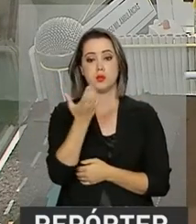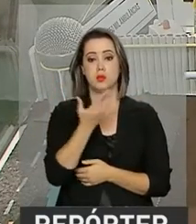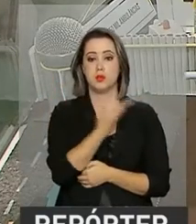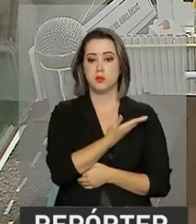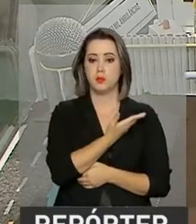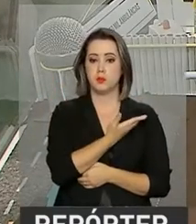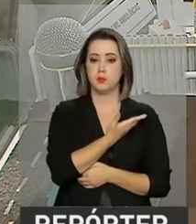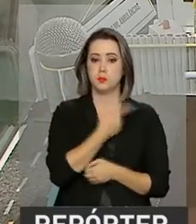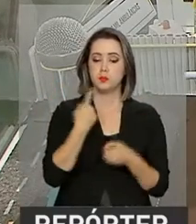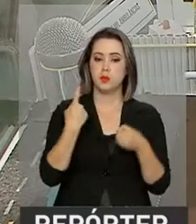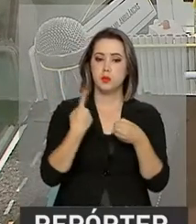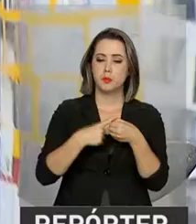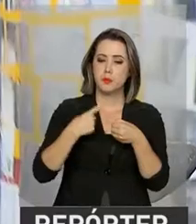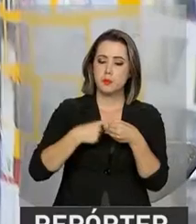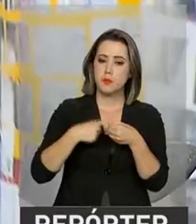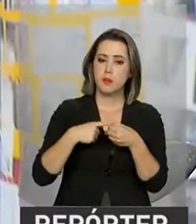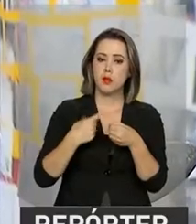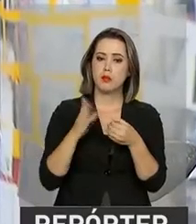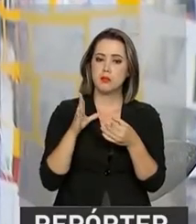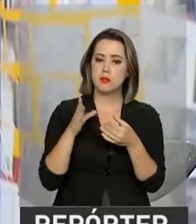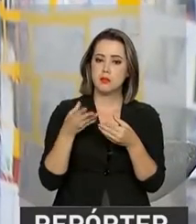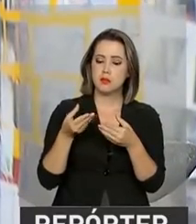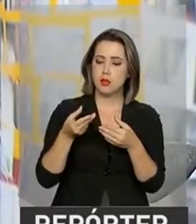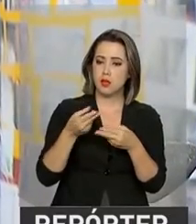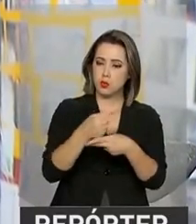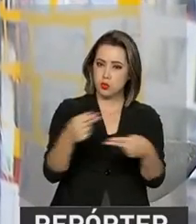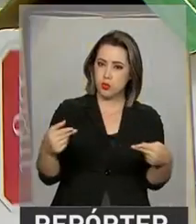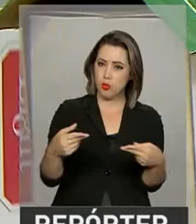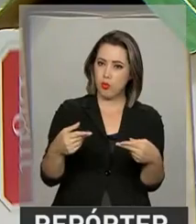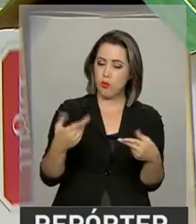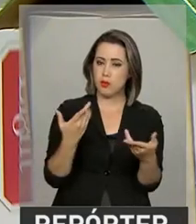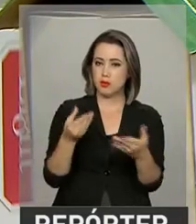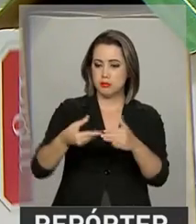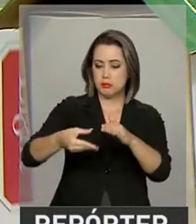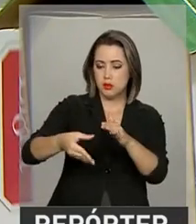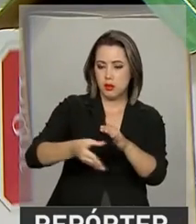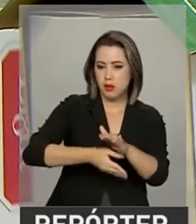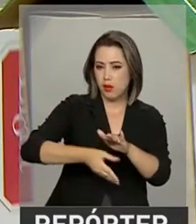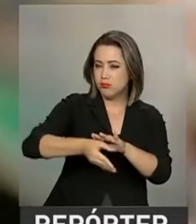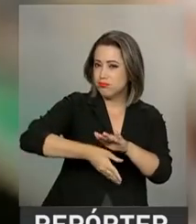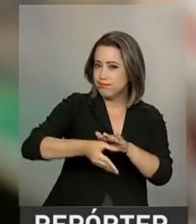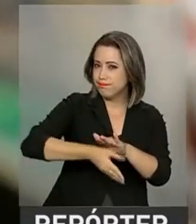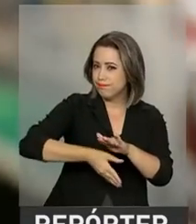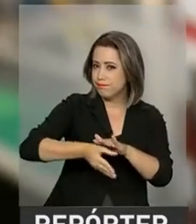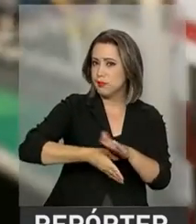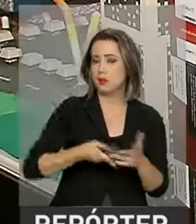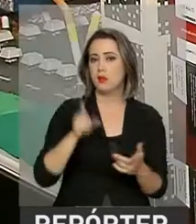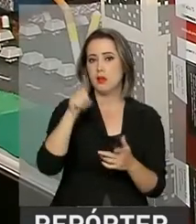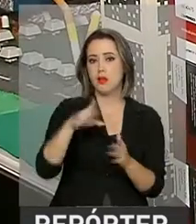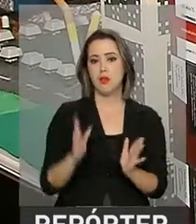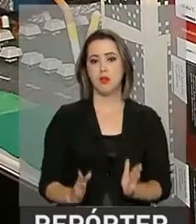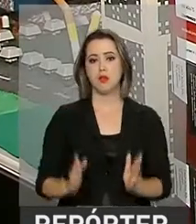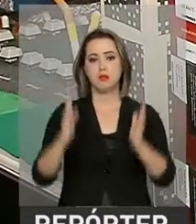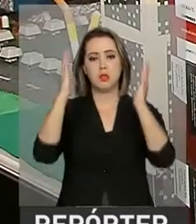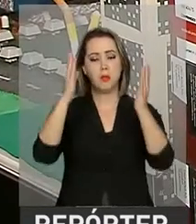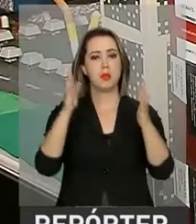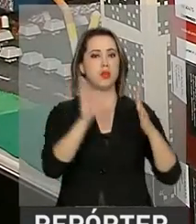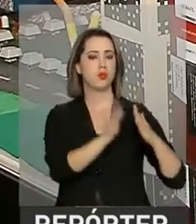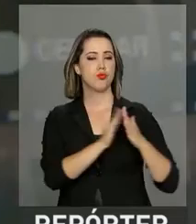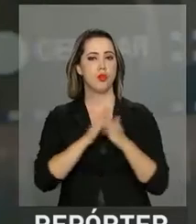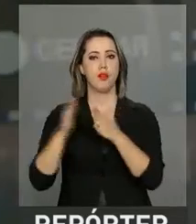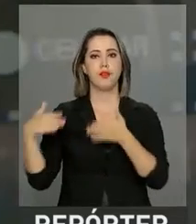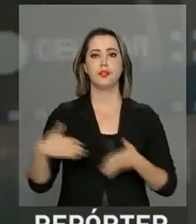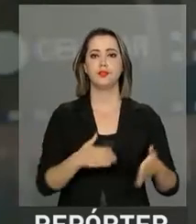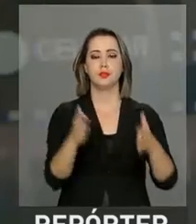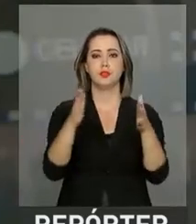A cidade do contrabando é o tema dessa exposição na Câmara dos Deputados. São prédios, casas,